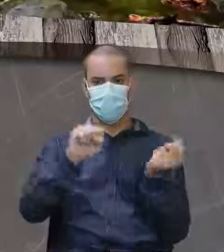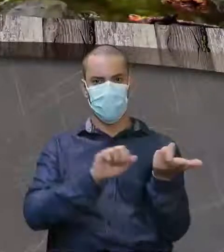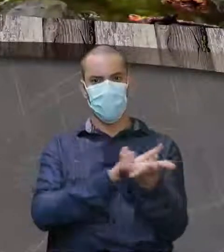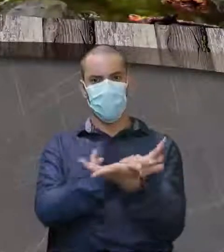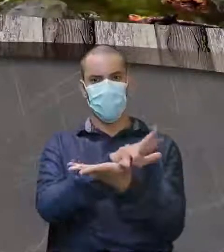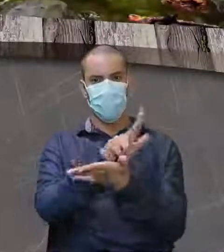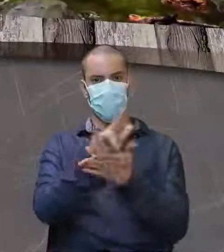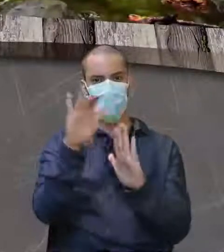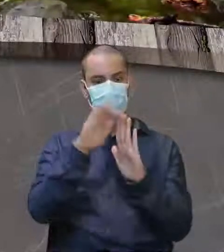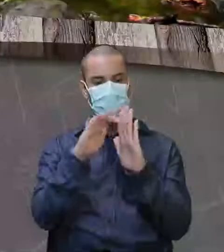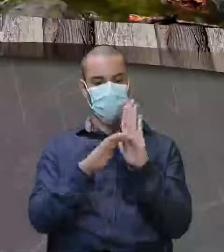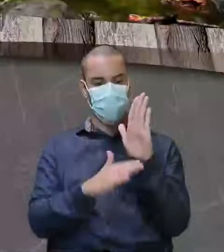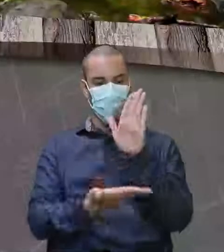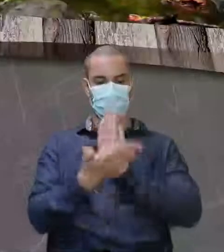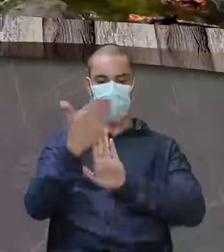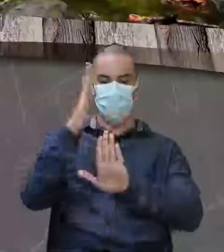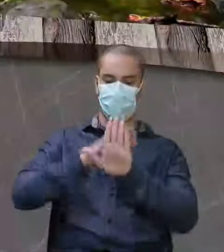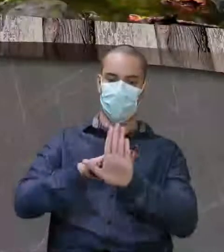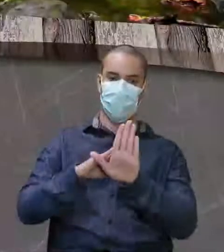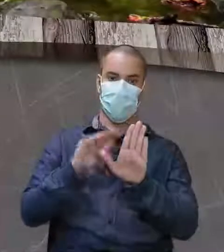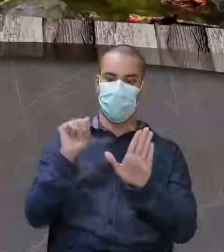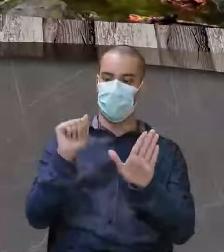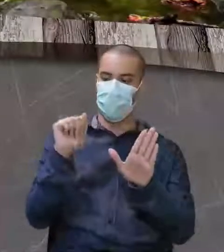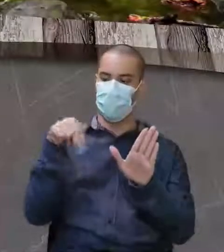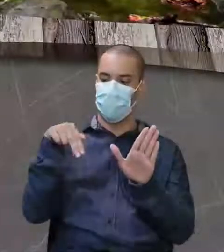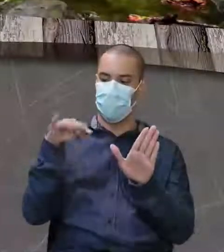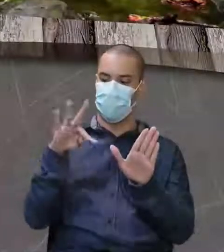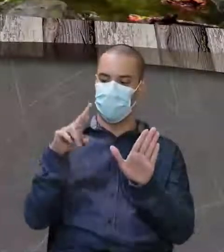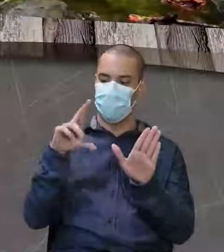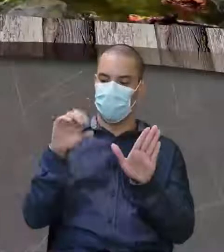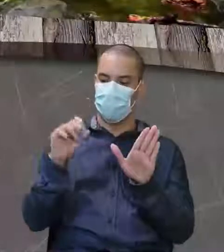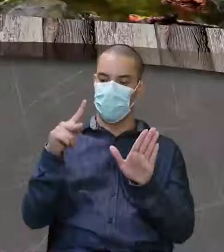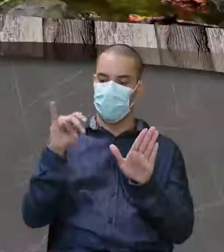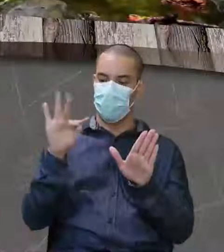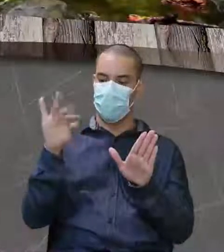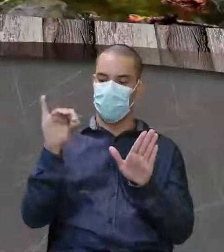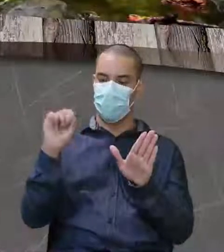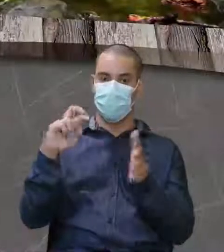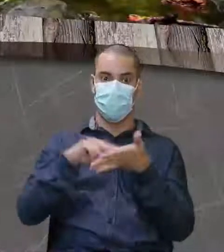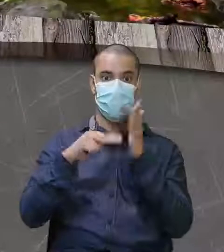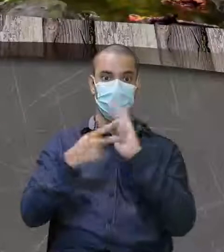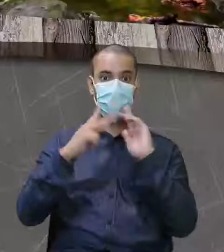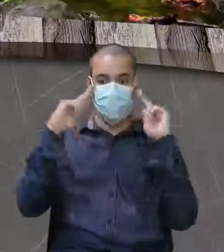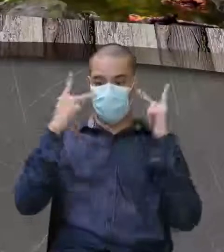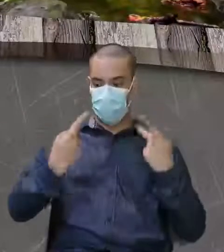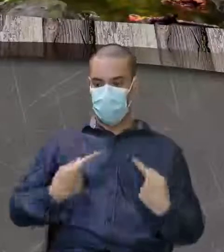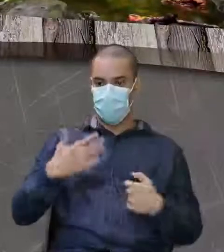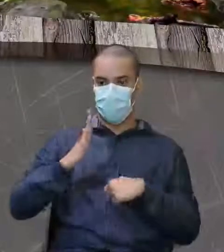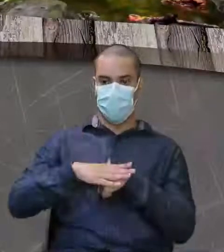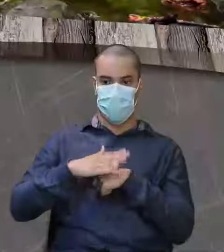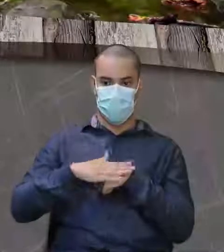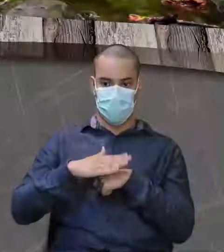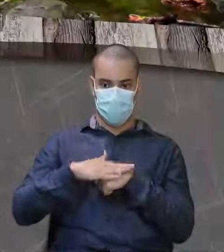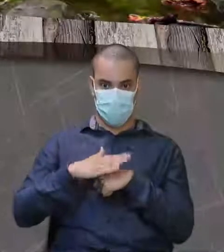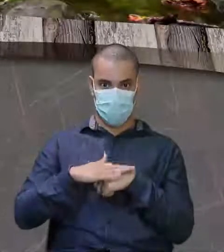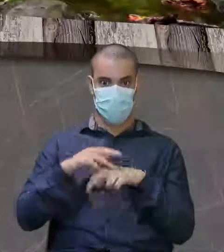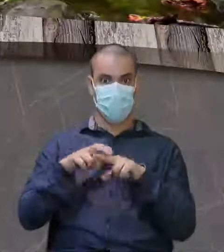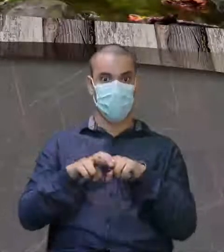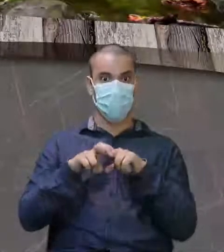de processos antrópicos que a gente fala. Quando eu falo antrópicos, a gente está falando da ação do homem, tá, pessoal? Então,